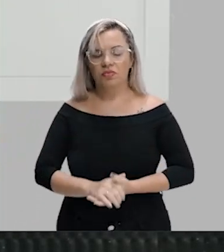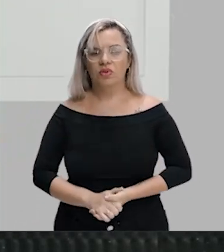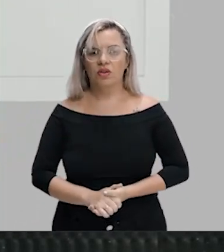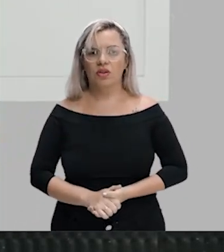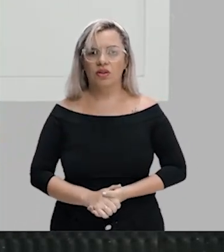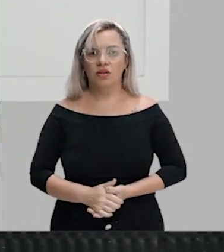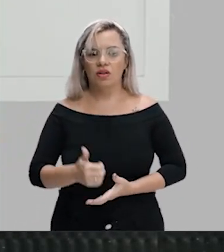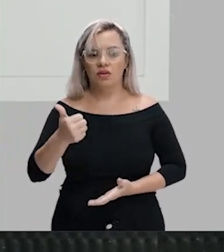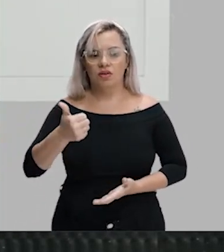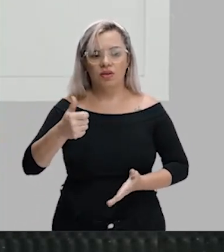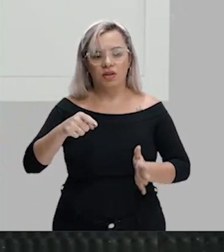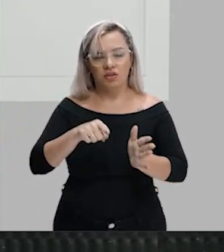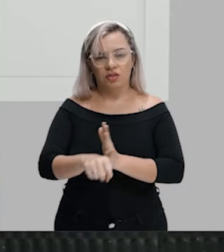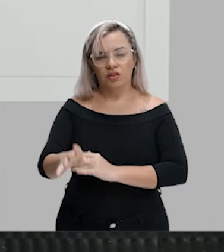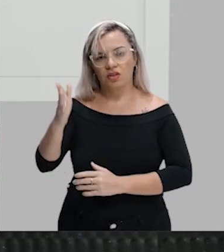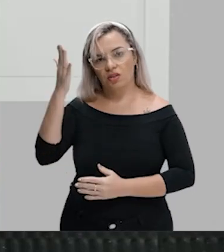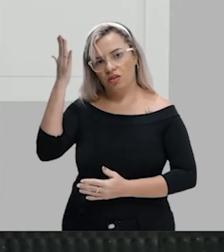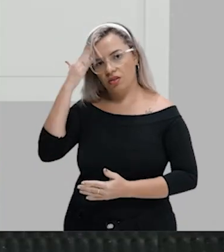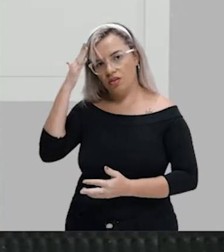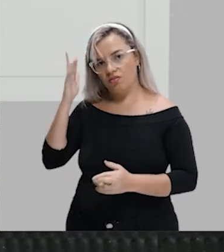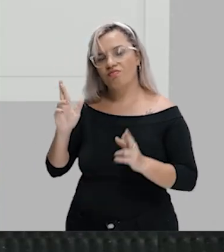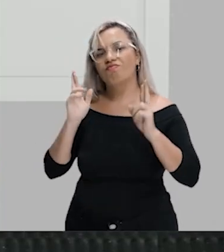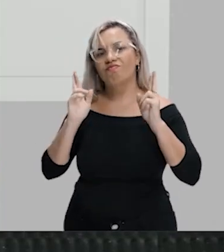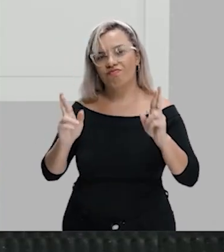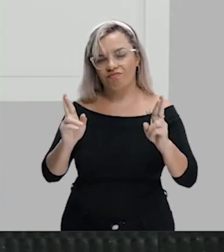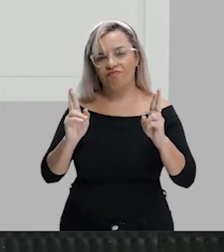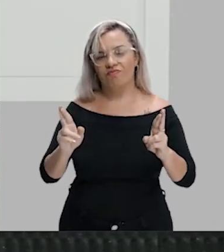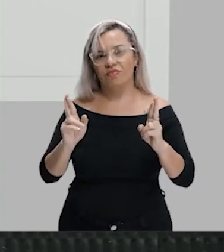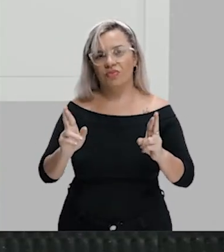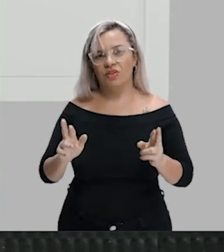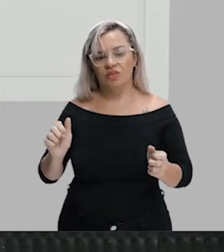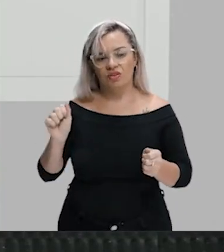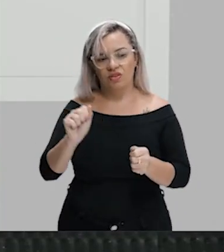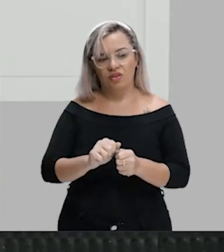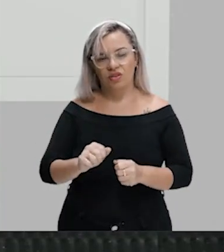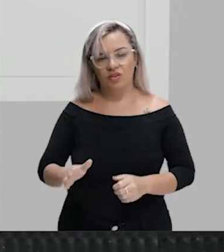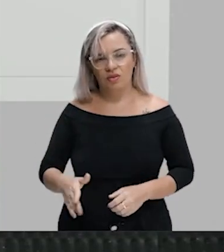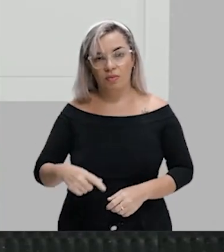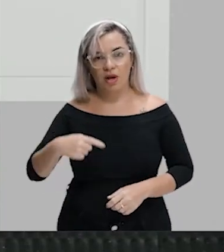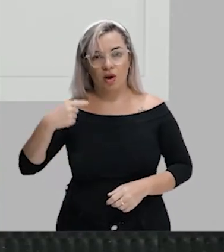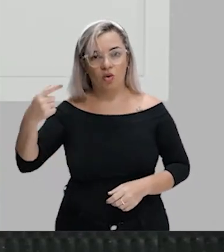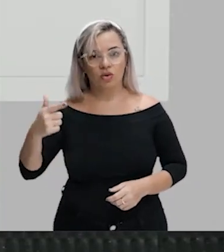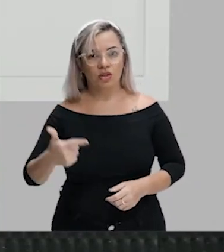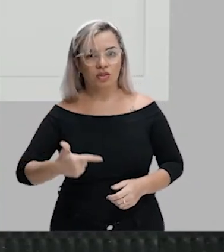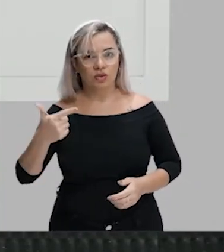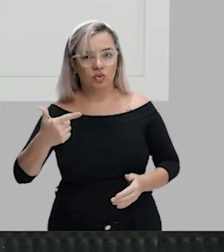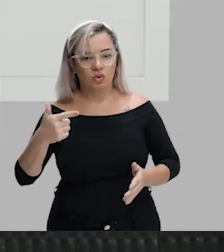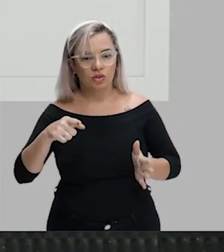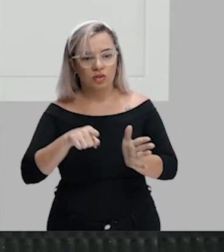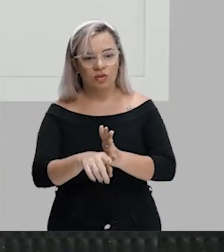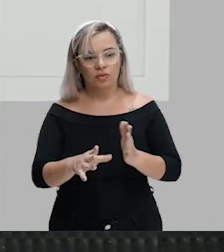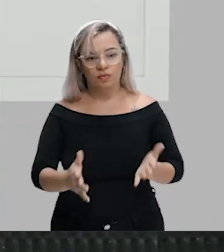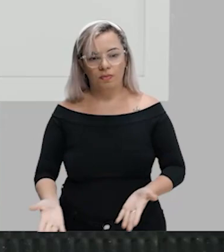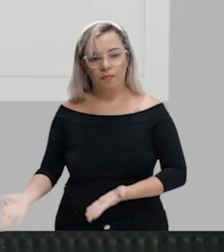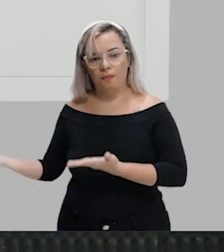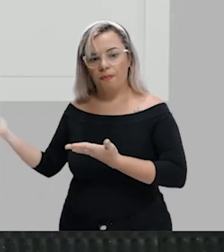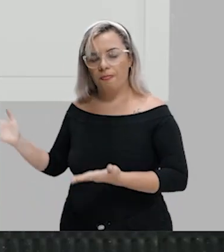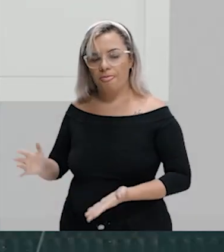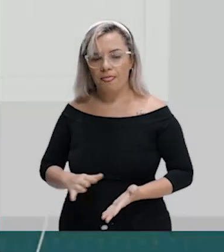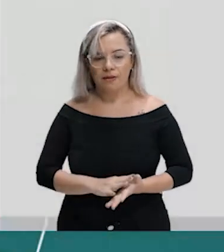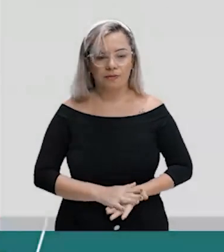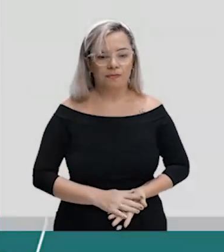Espero que tenham entendido, como é que faz. Vamos partir para a segunda. ok? Então a questão 2 diz o seguinte: